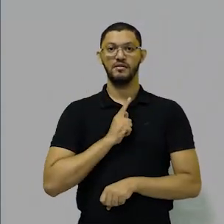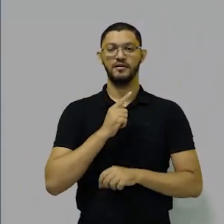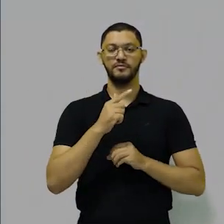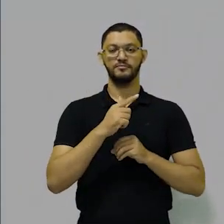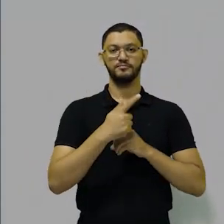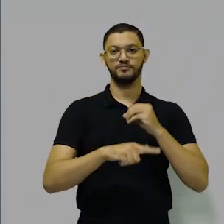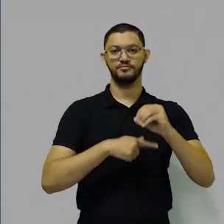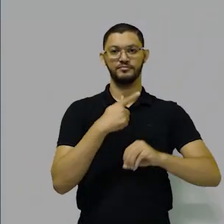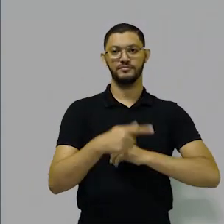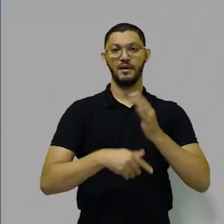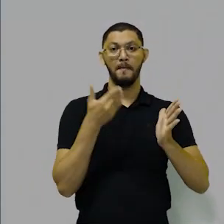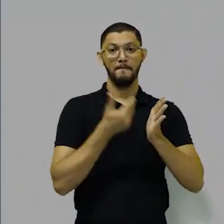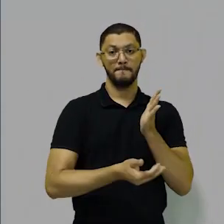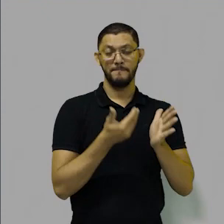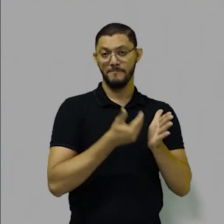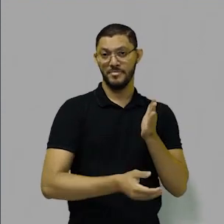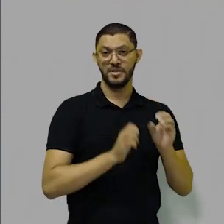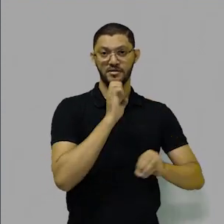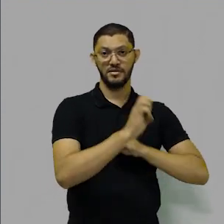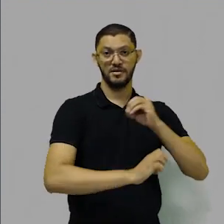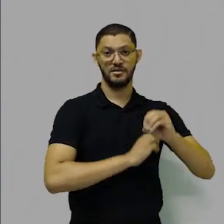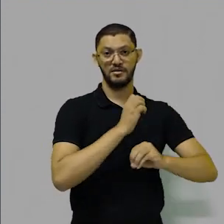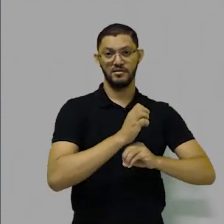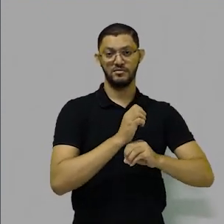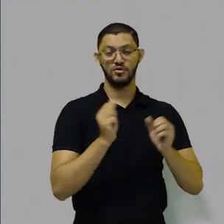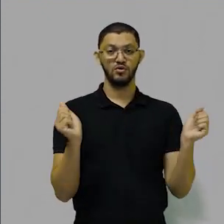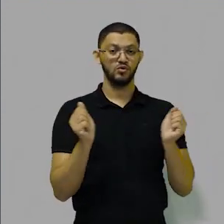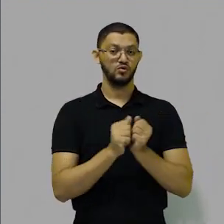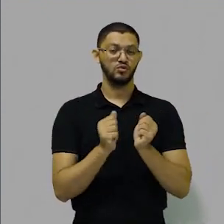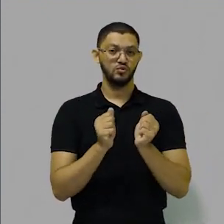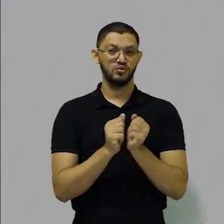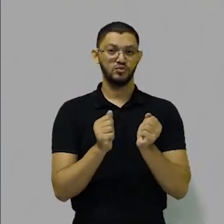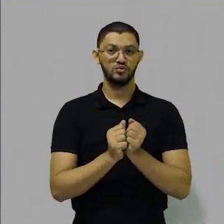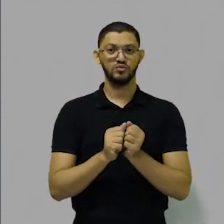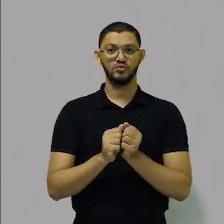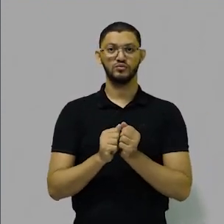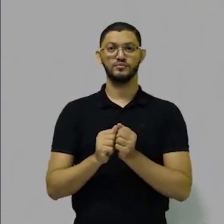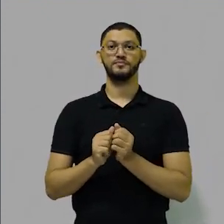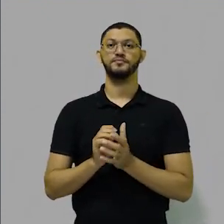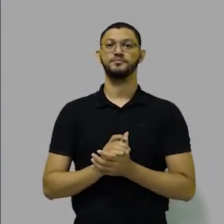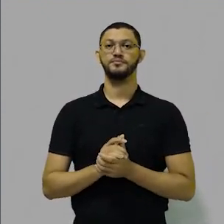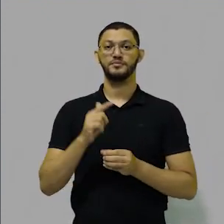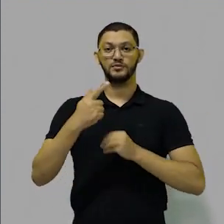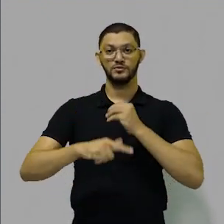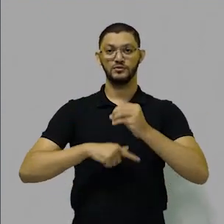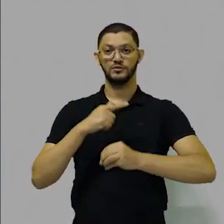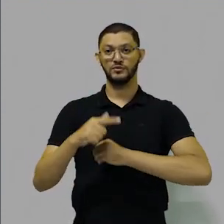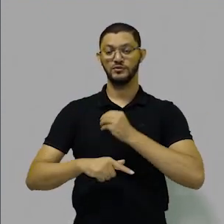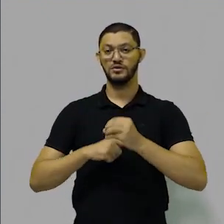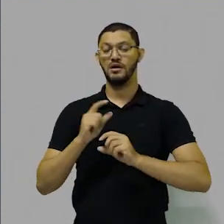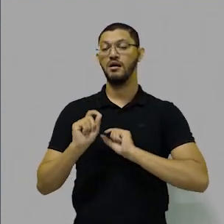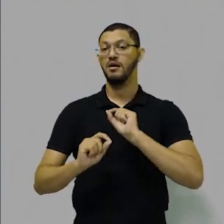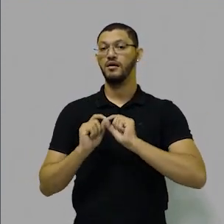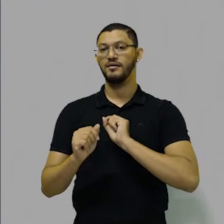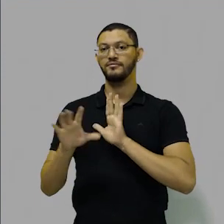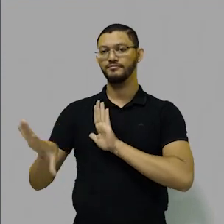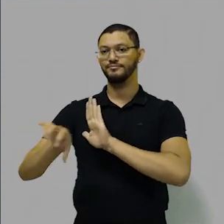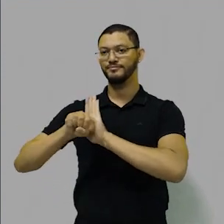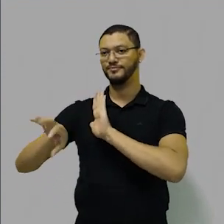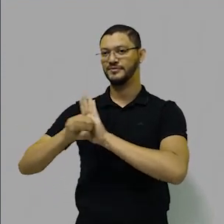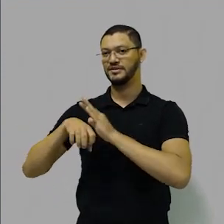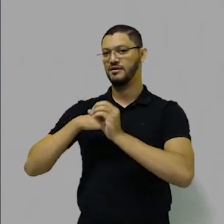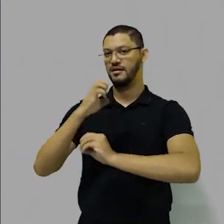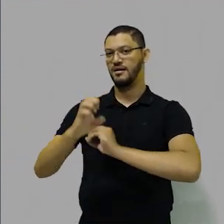átomos que querem perder elétrons, junto com átomos com uma grande tendência em